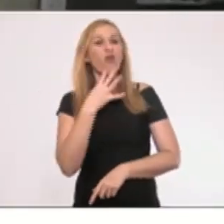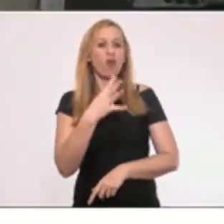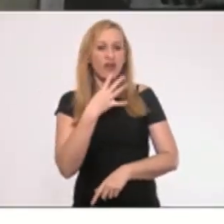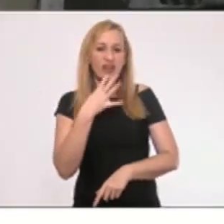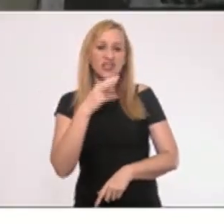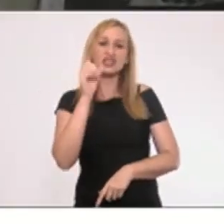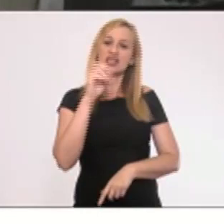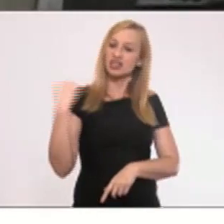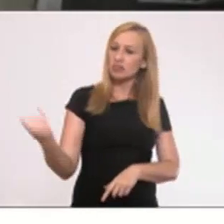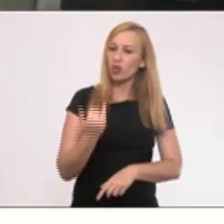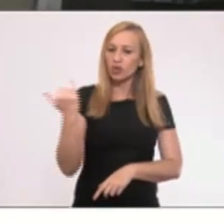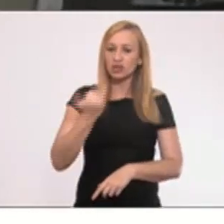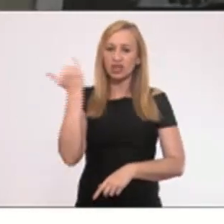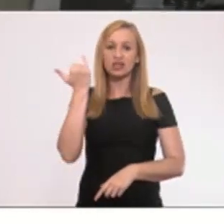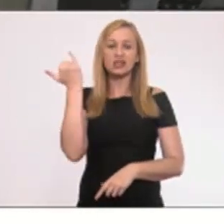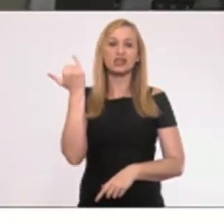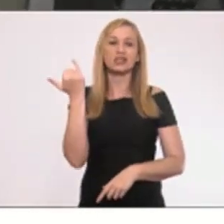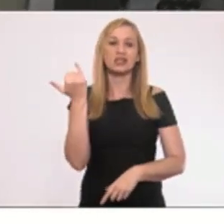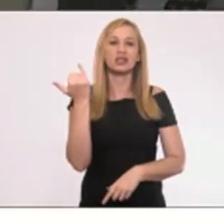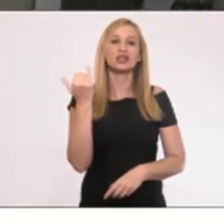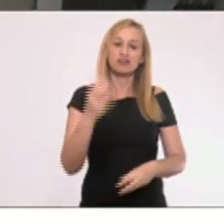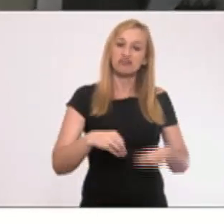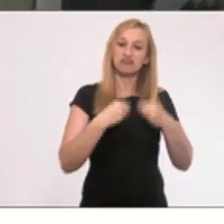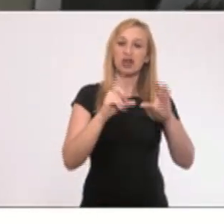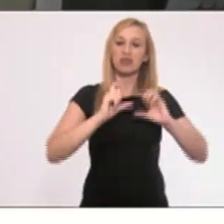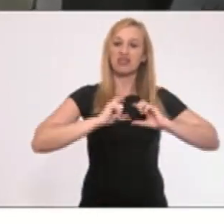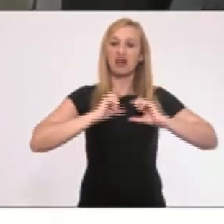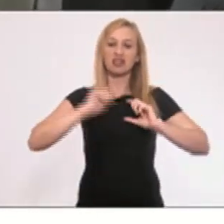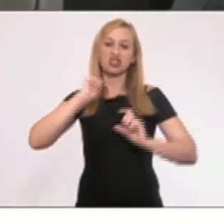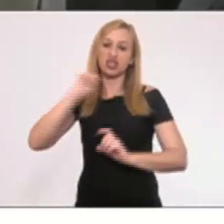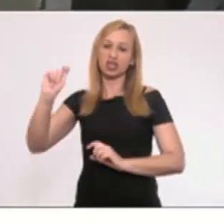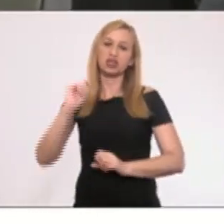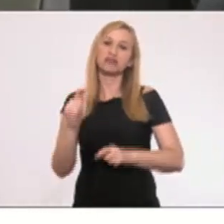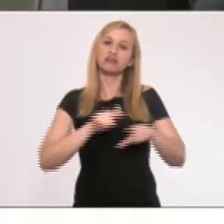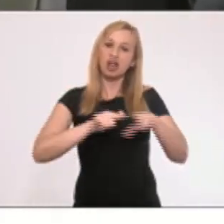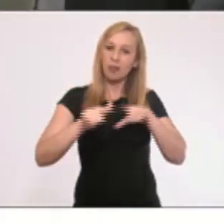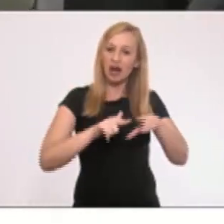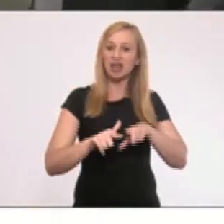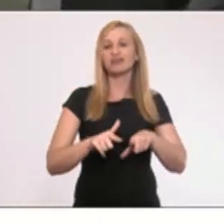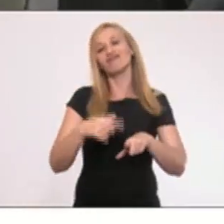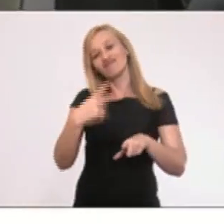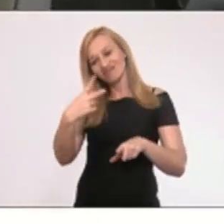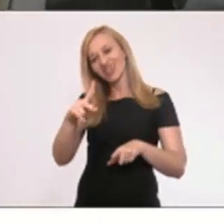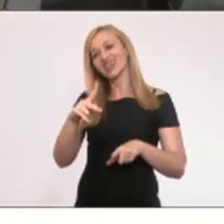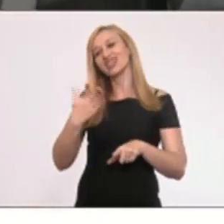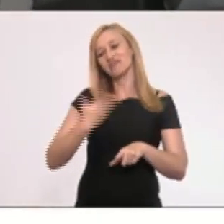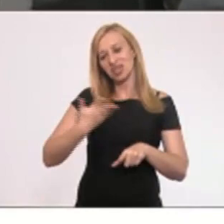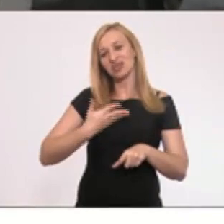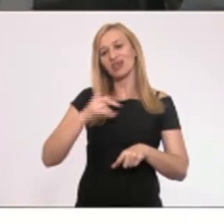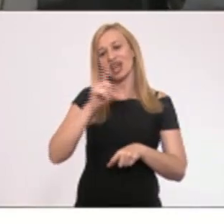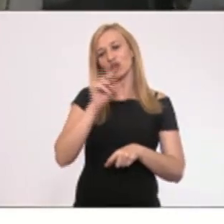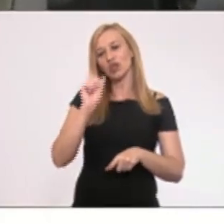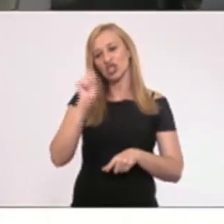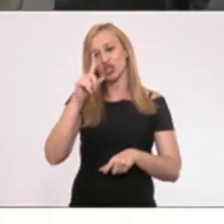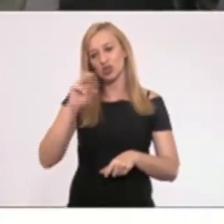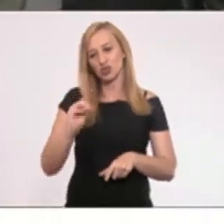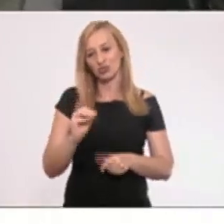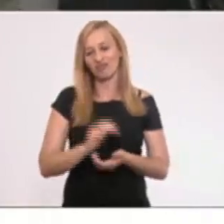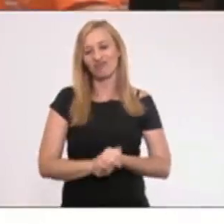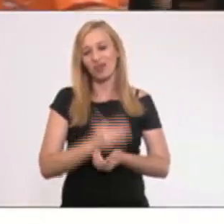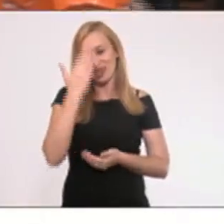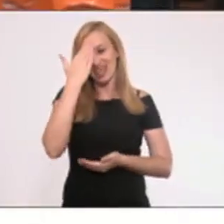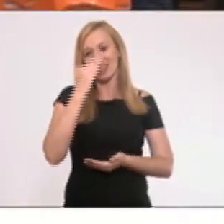dessa importante condecoração da medalha Tiradentes, o trabalho e a trajetória do nosso companheiro Aloysio de Freitas.